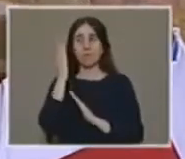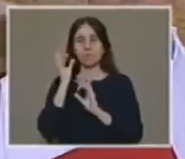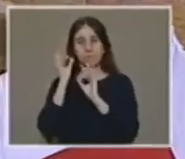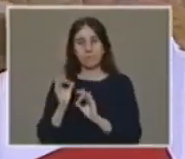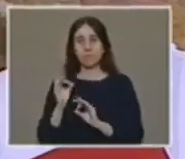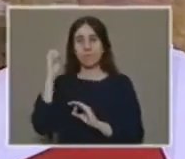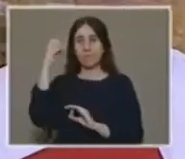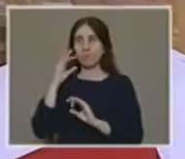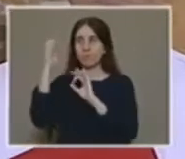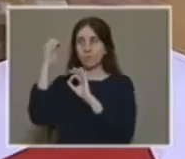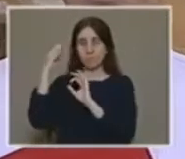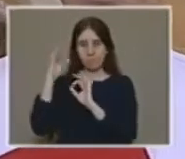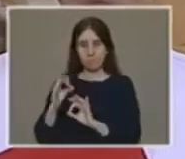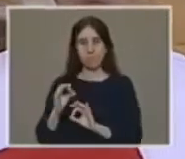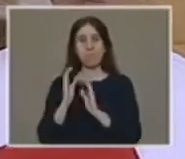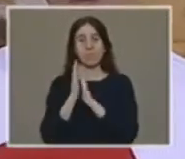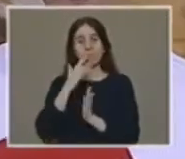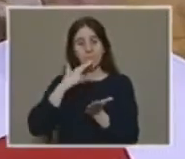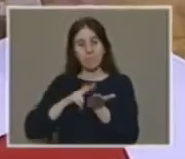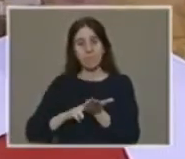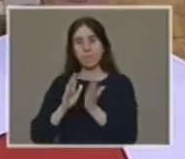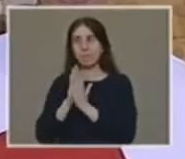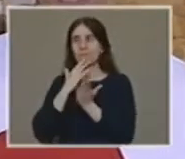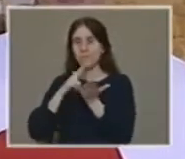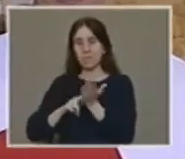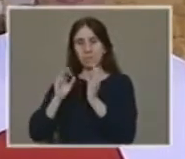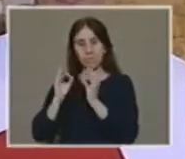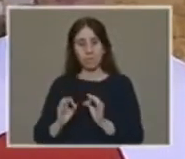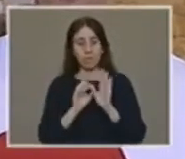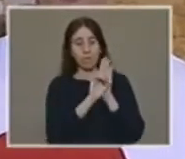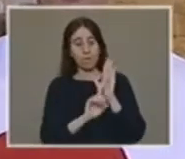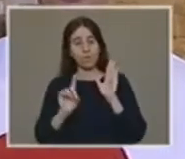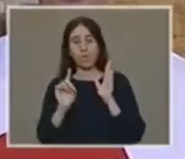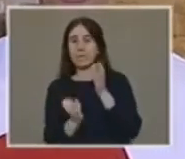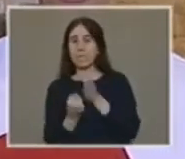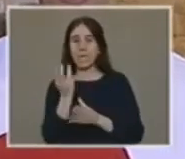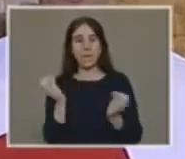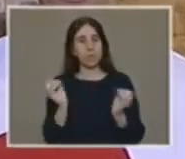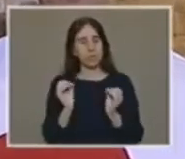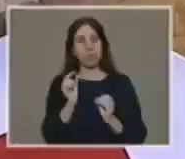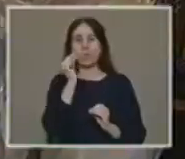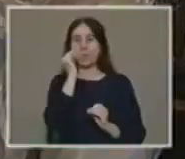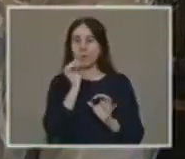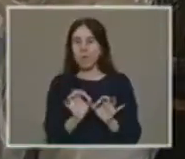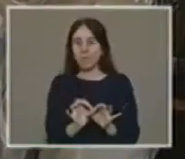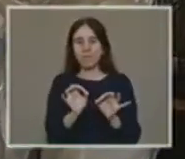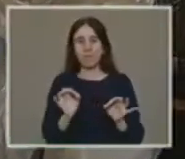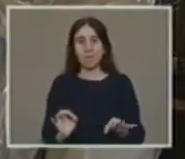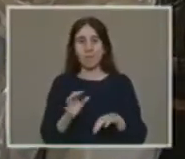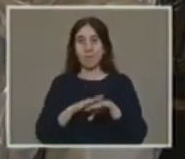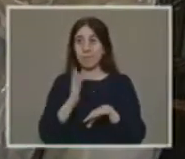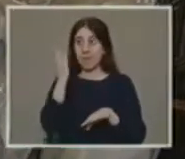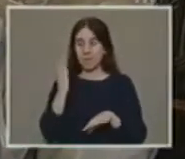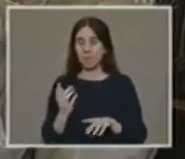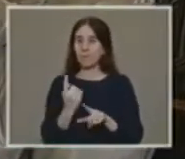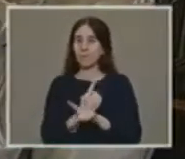luz, Deus verdadeiro de Deus verdadeiro, gerado, não criado, consubstancial ao Pai. Por Ele todas